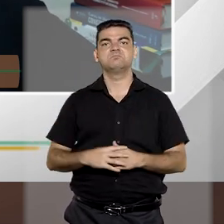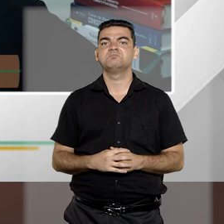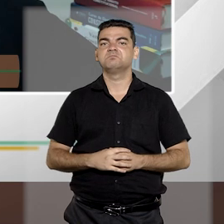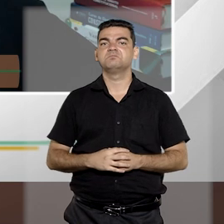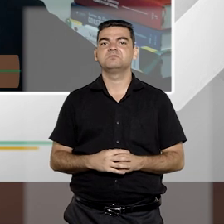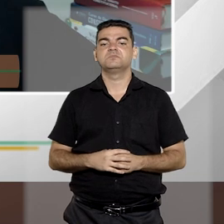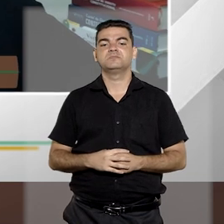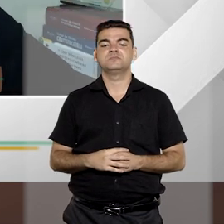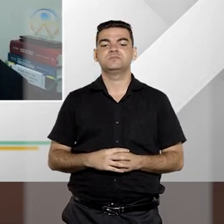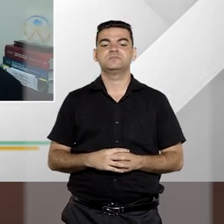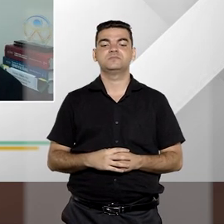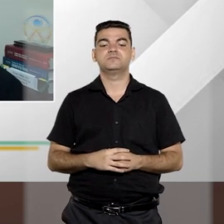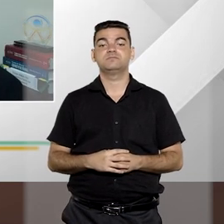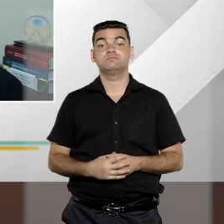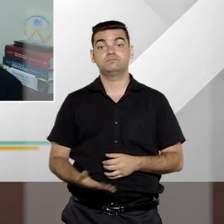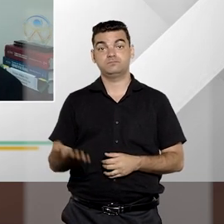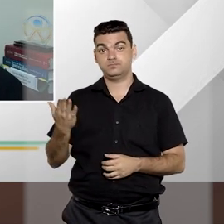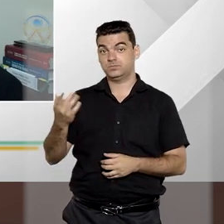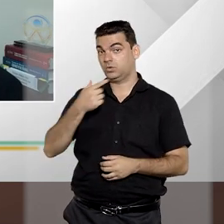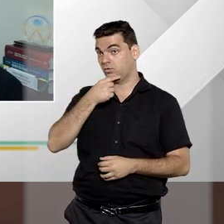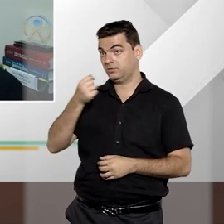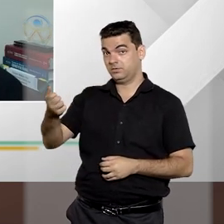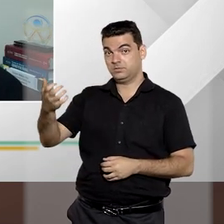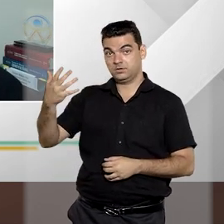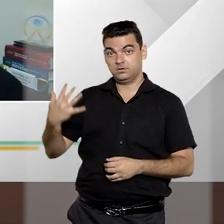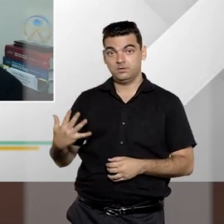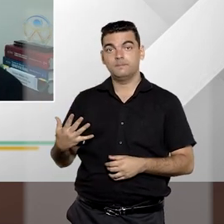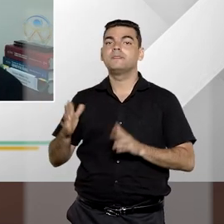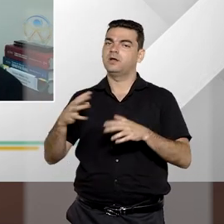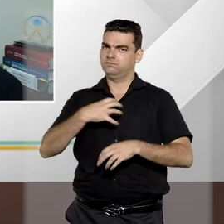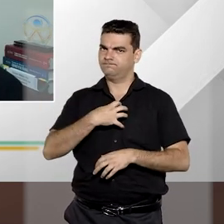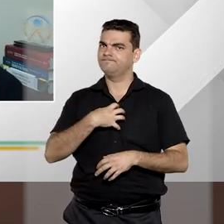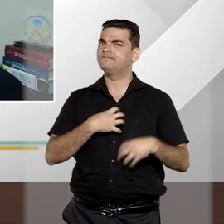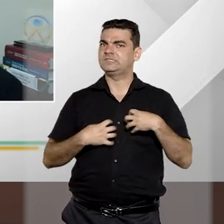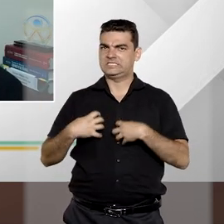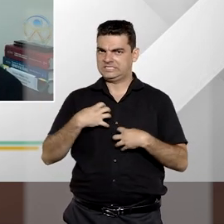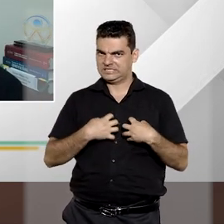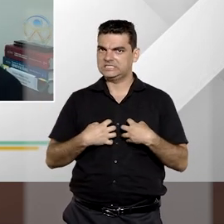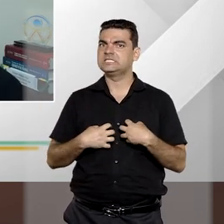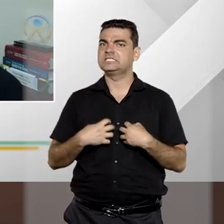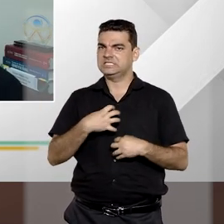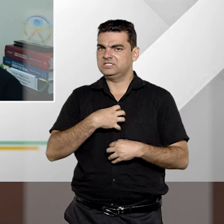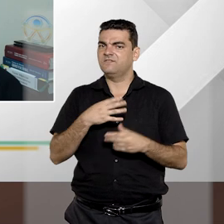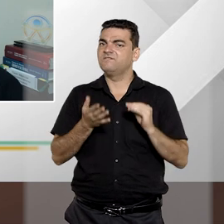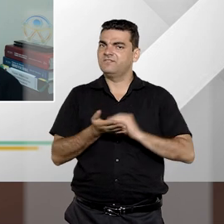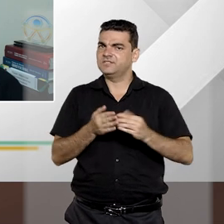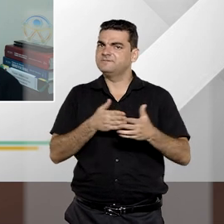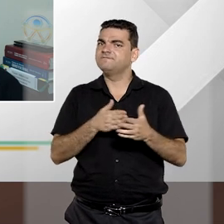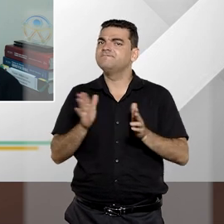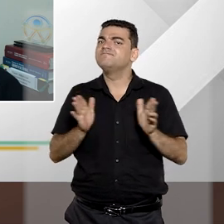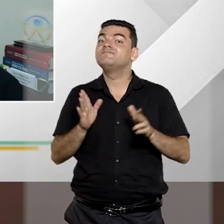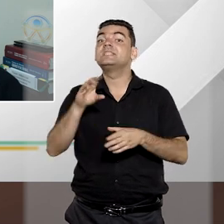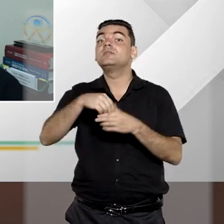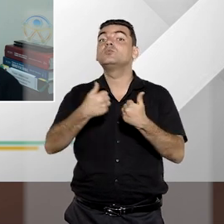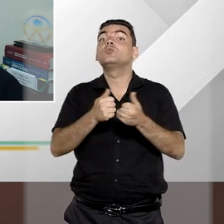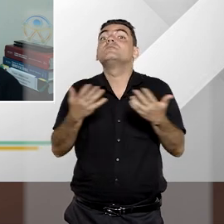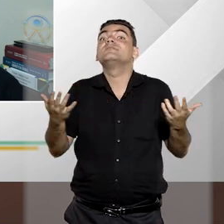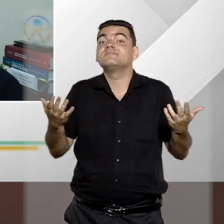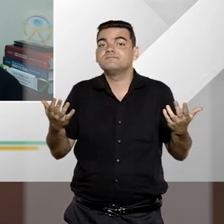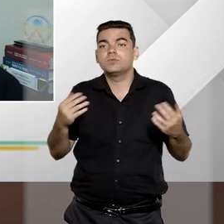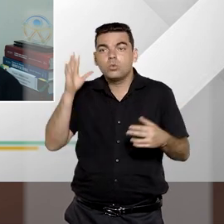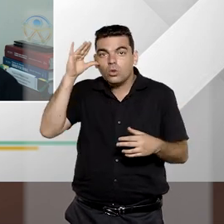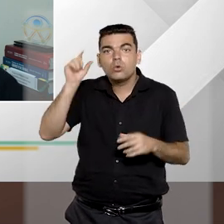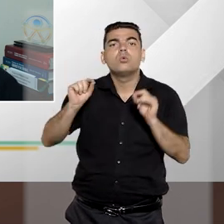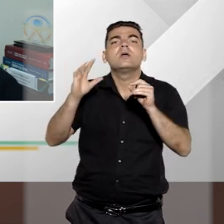acessibilidade. Tiago, você mencionou aí que já sofreu uma situação assim de falta de acessibilidade em transporte público.